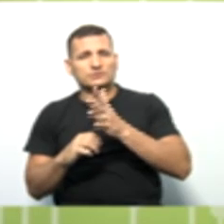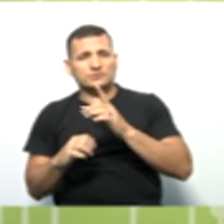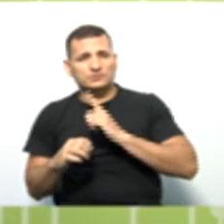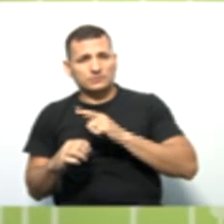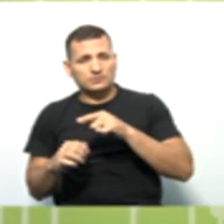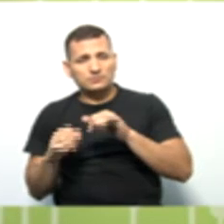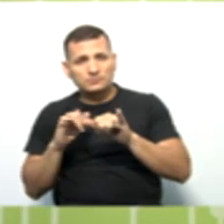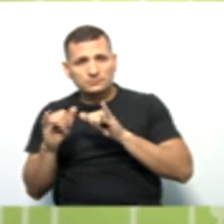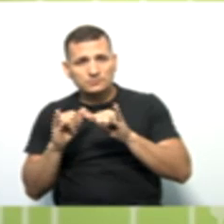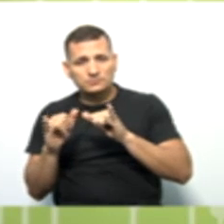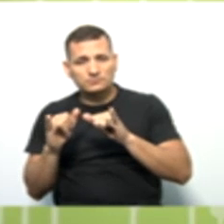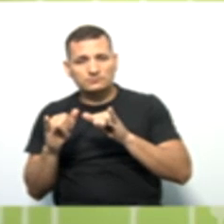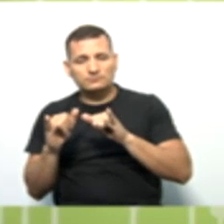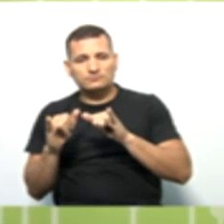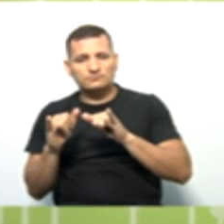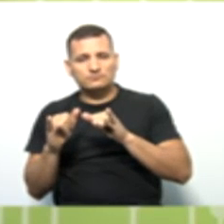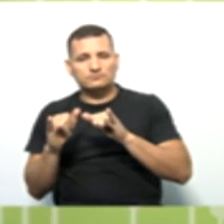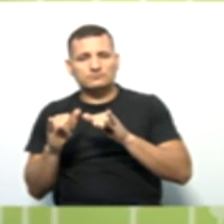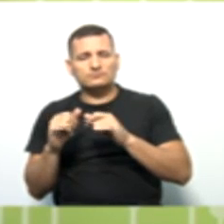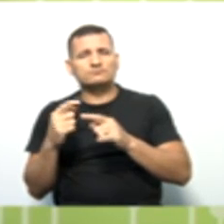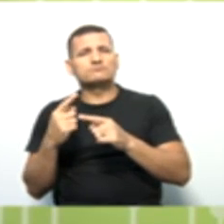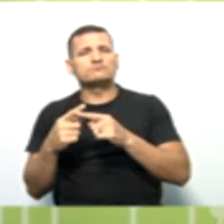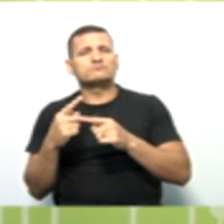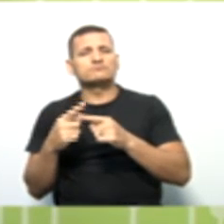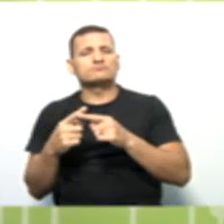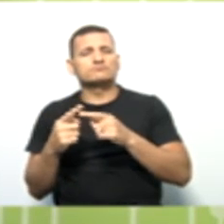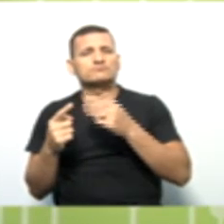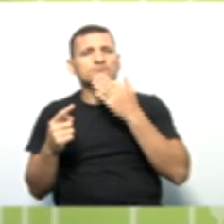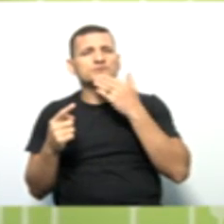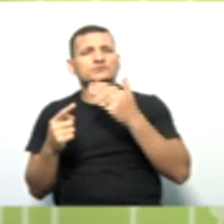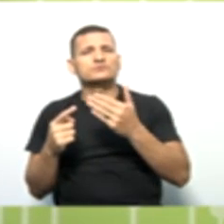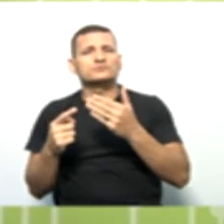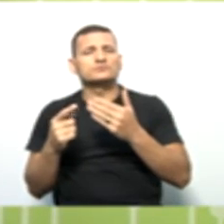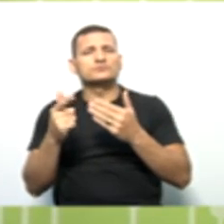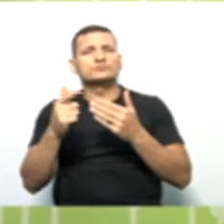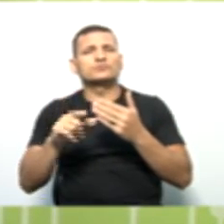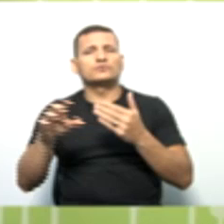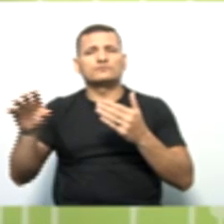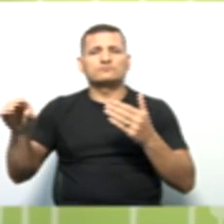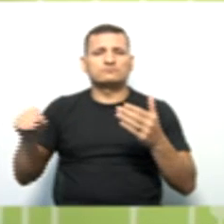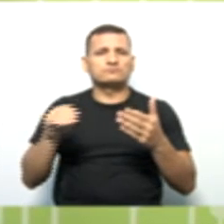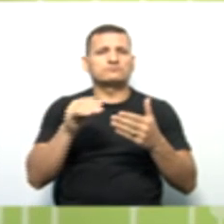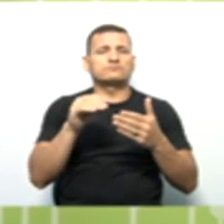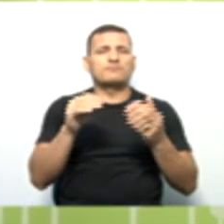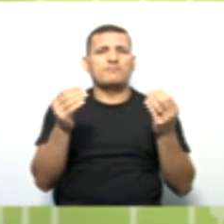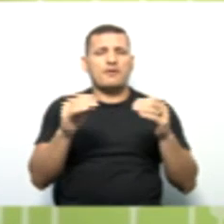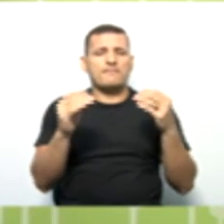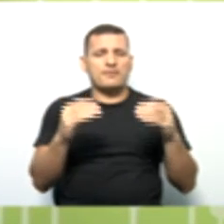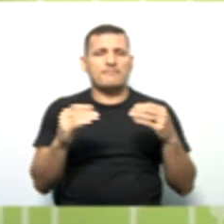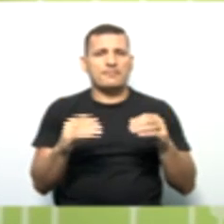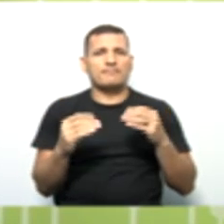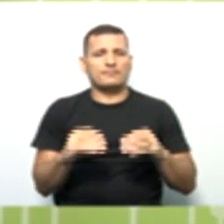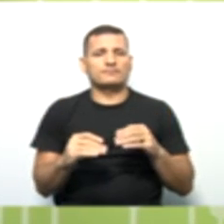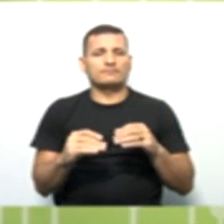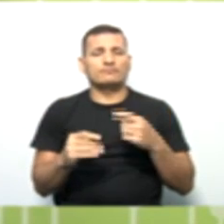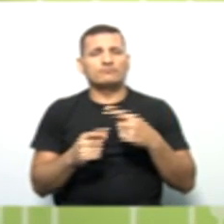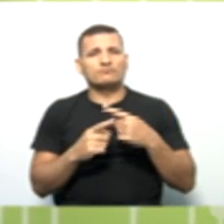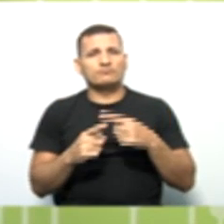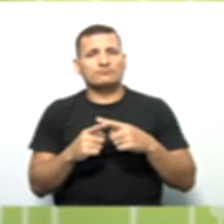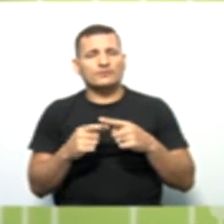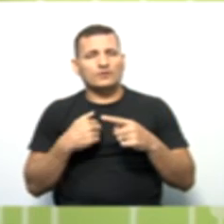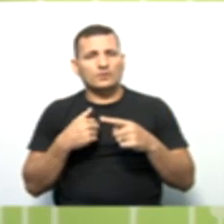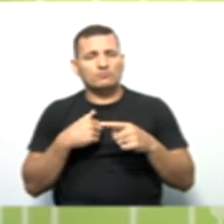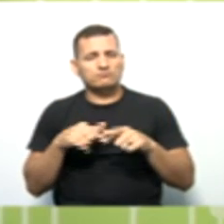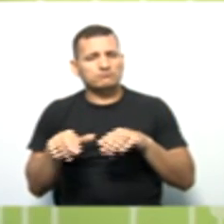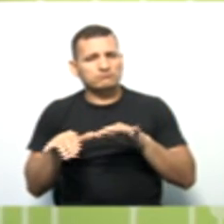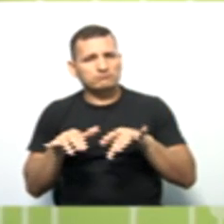aquelas informações, por que eu vou pedir para o usuário inserir de novo aquilo em um novo sistema? Por que eu não programo de uma forma